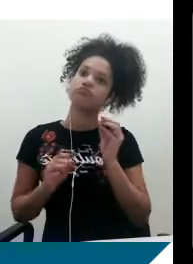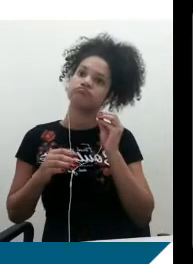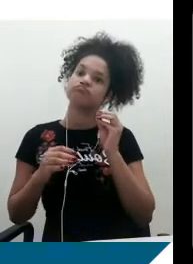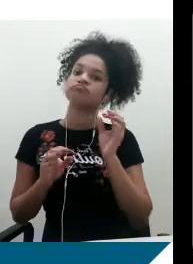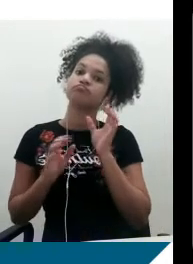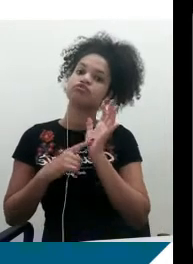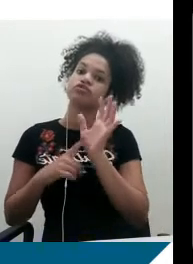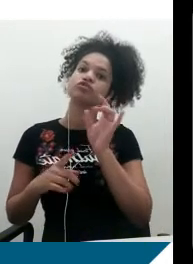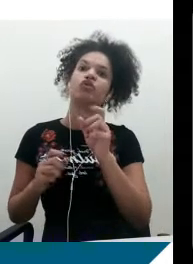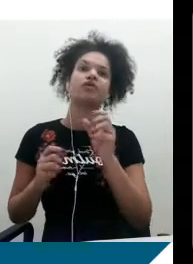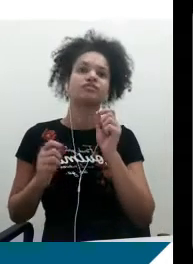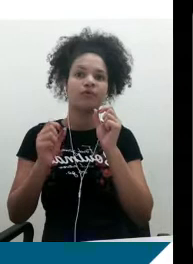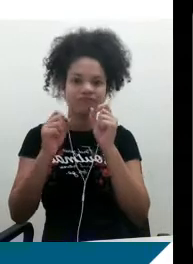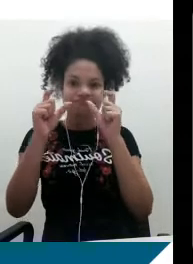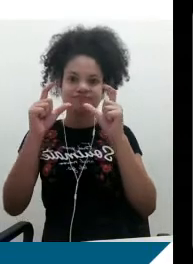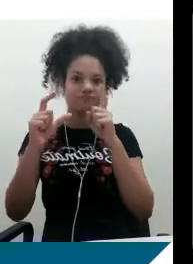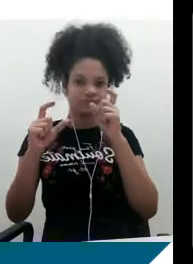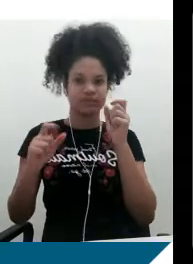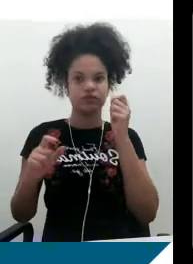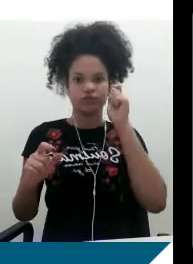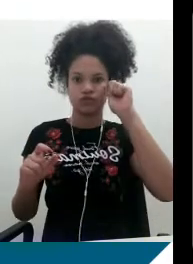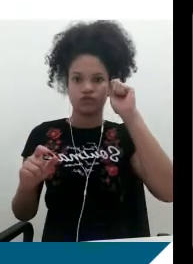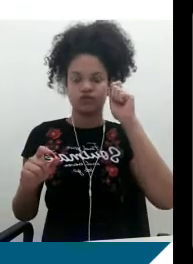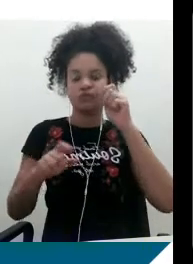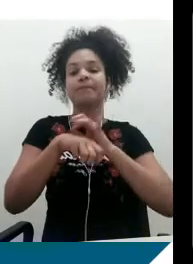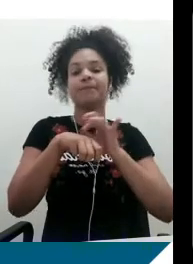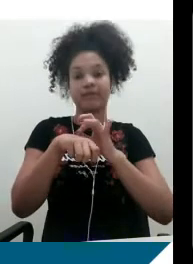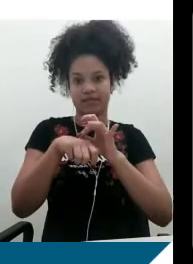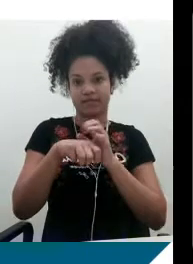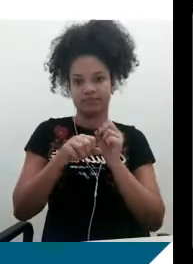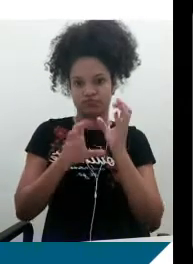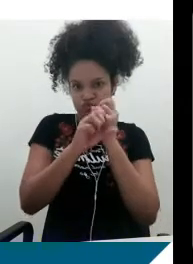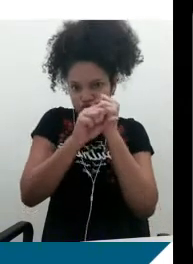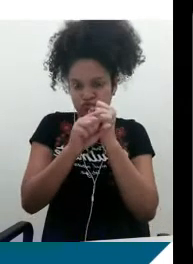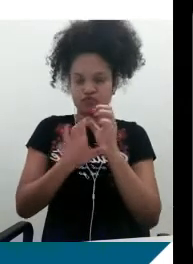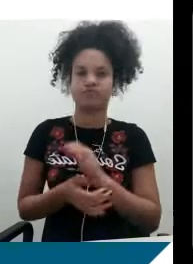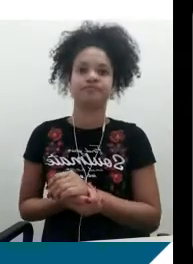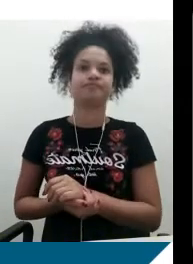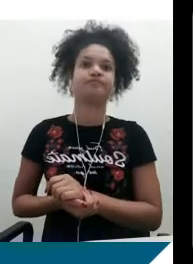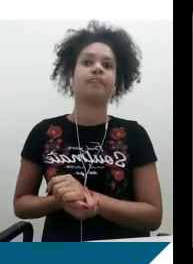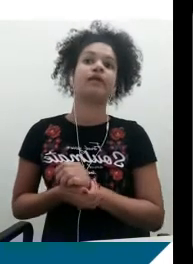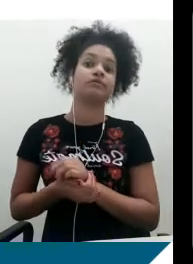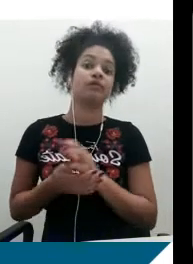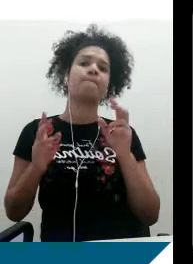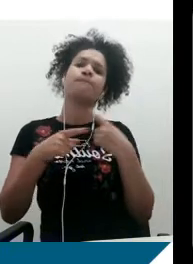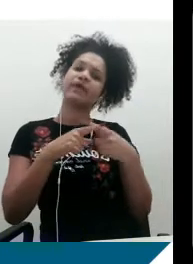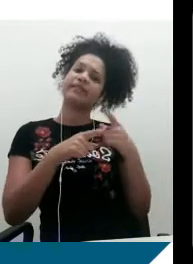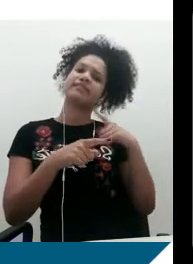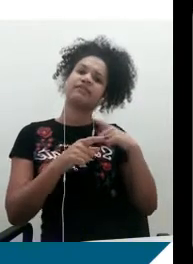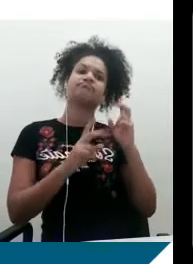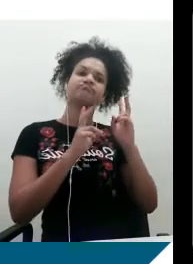da contextualização que está em negrito em todos os exemplos. Só para esclarecer, por se tratar do mesmo tema,